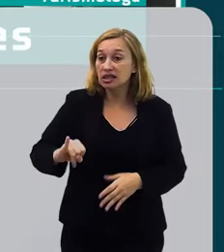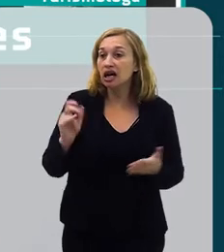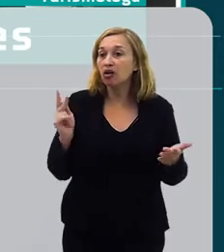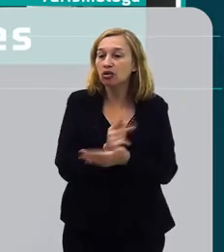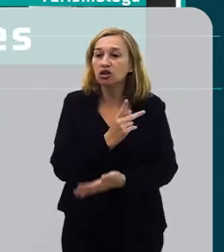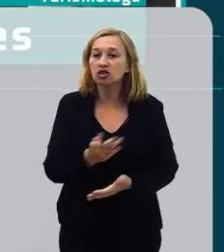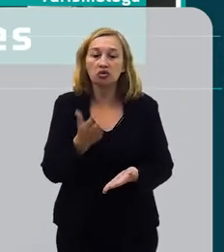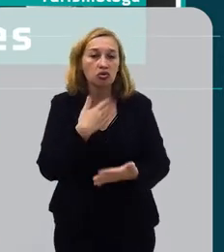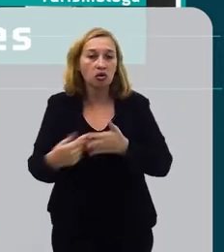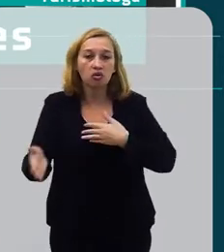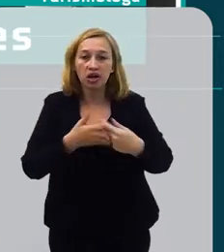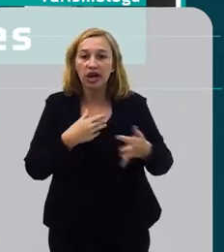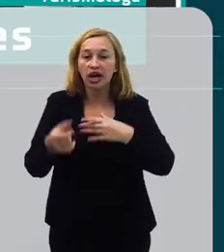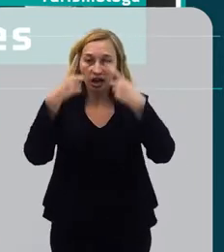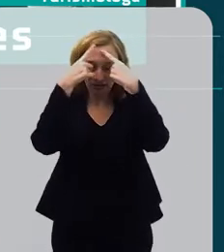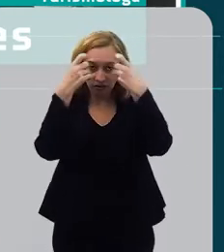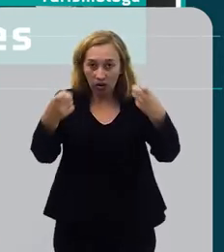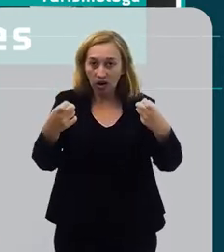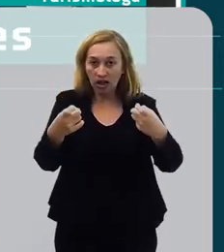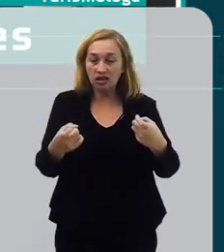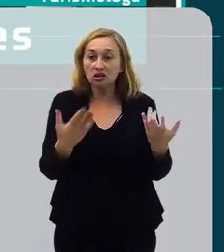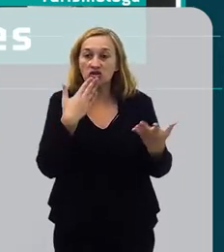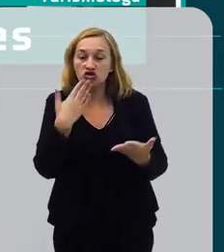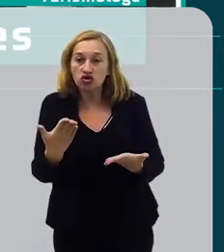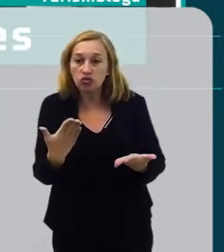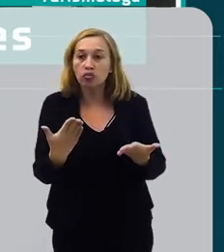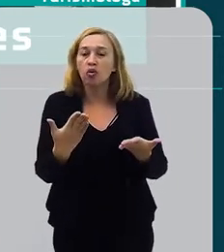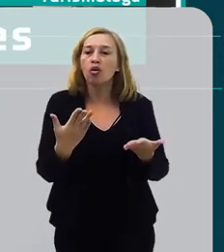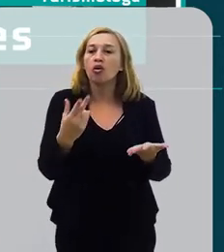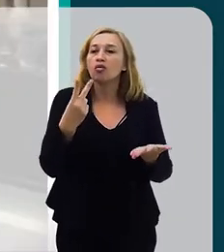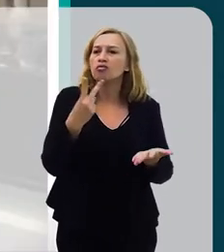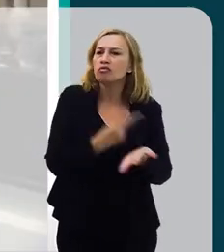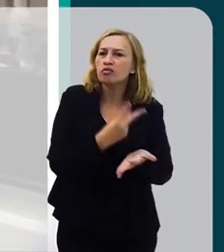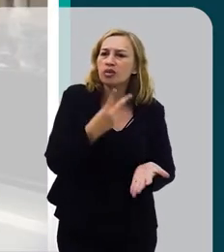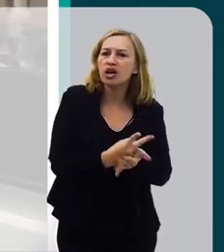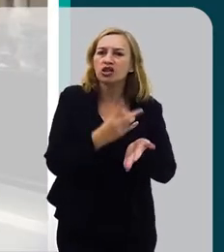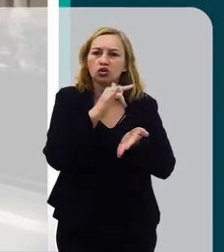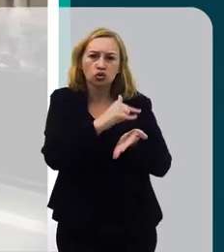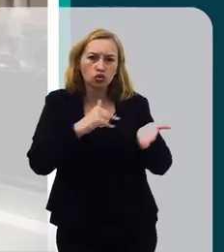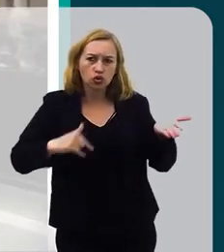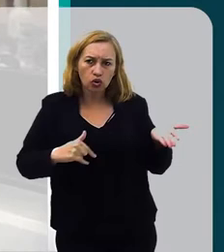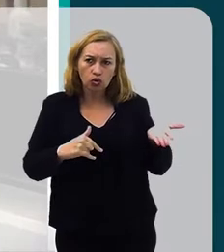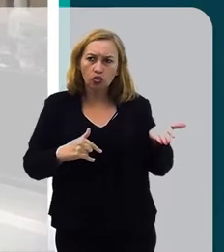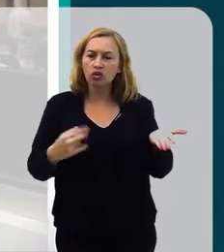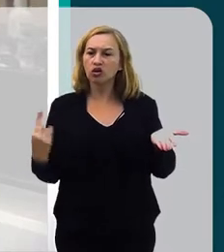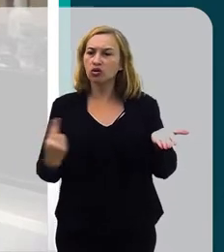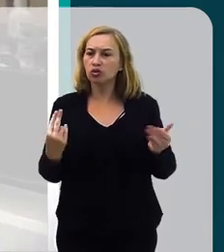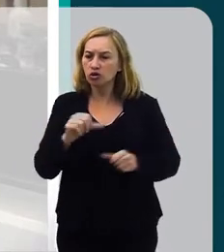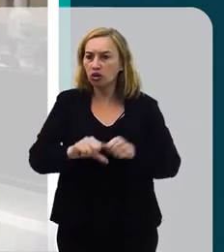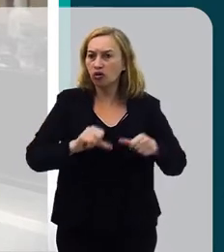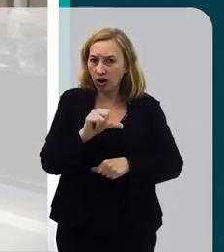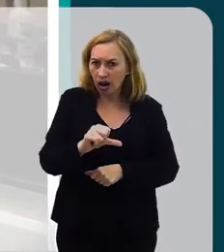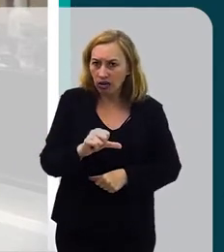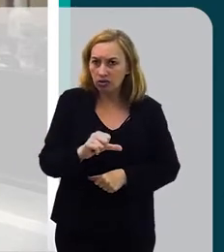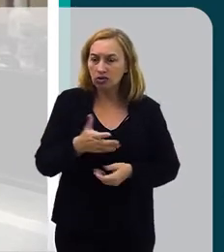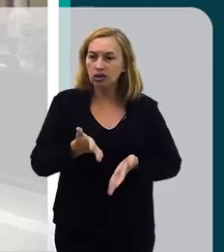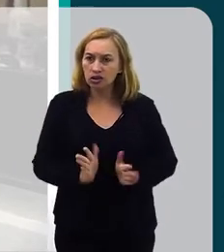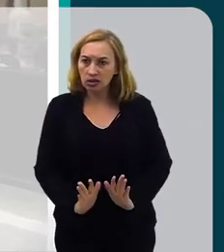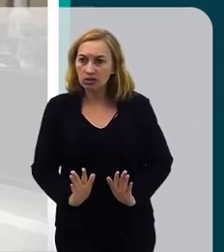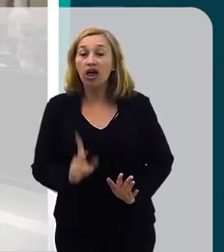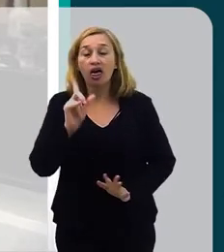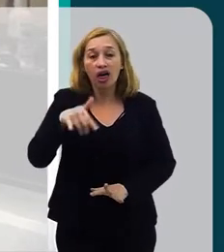né? Se acontecer algum tipo de violência, mesmo com os documentos